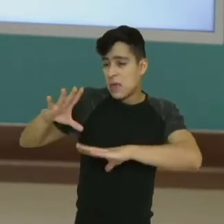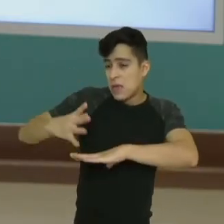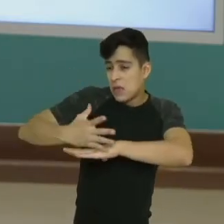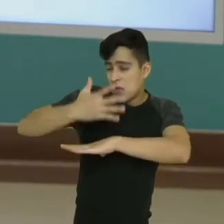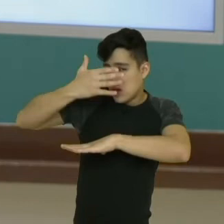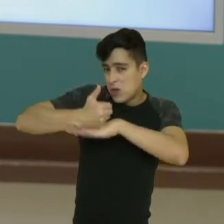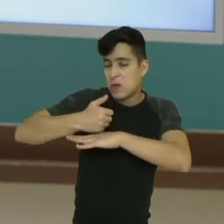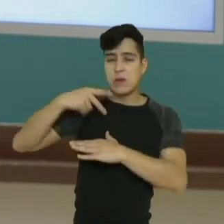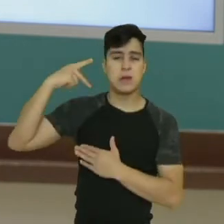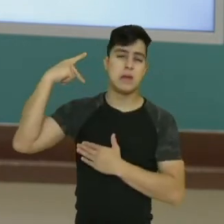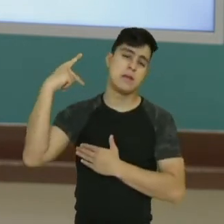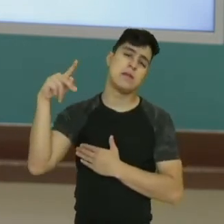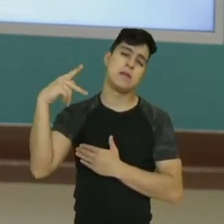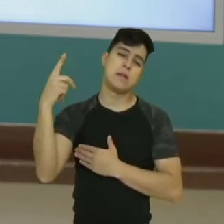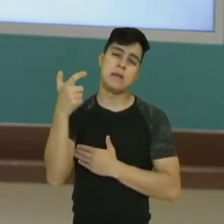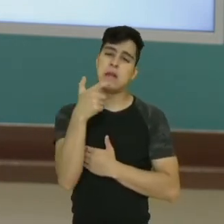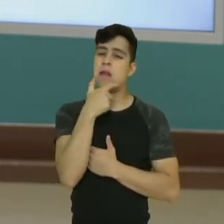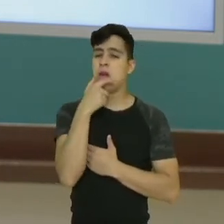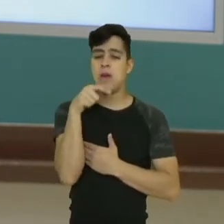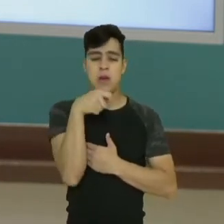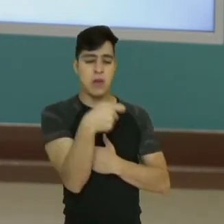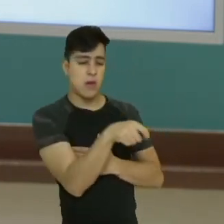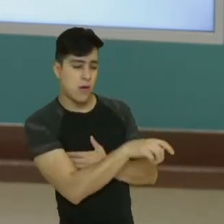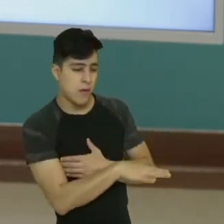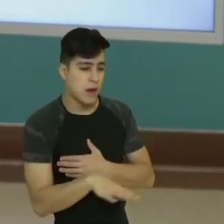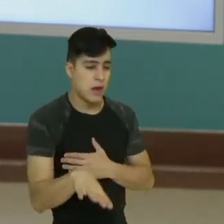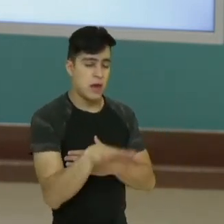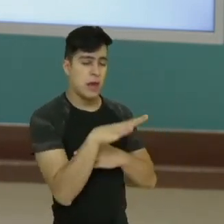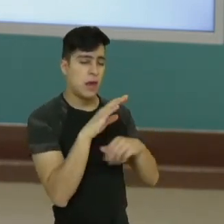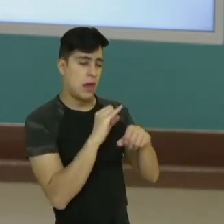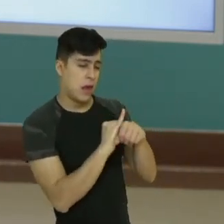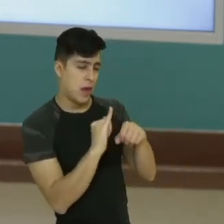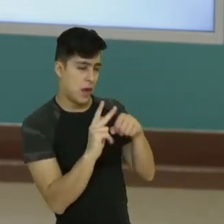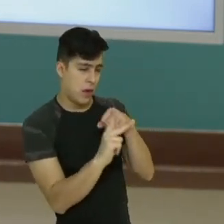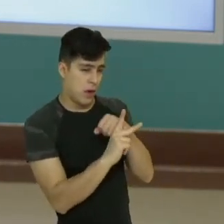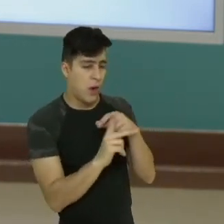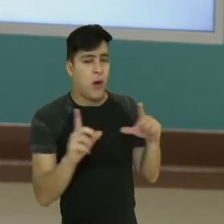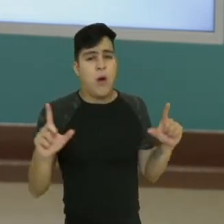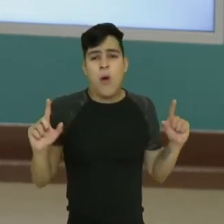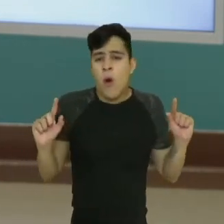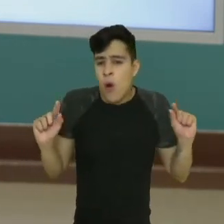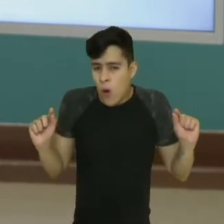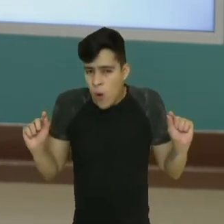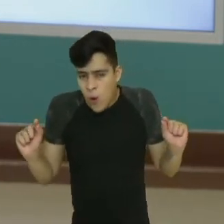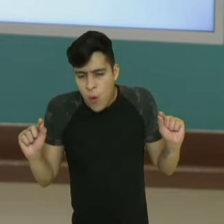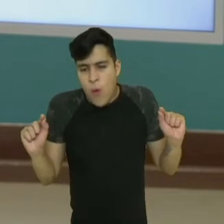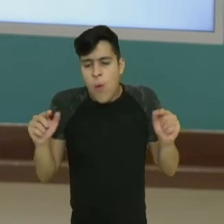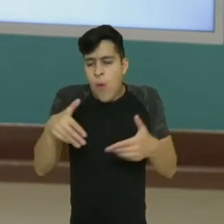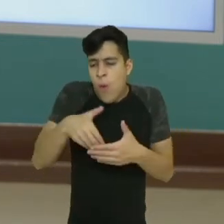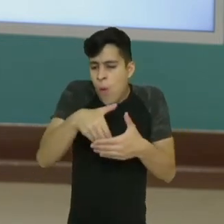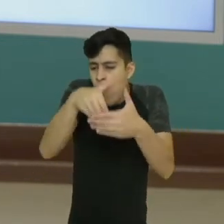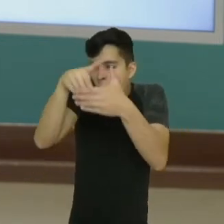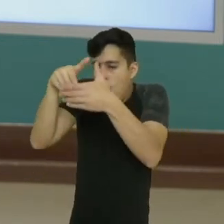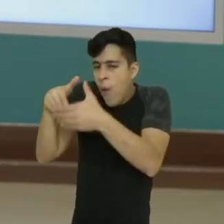domínio da Grã-Bretanha sobre o território das Ilhas Falklands. Resultado desse referendo,